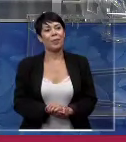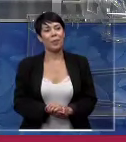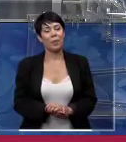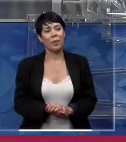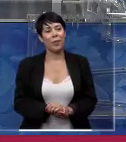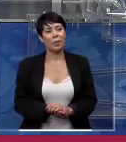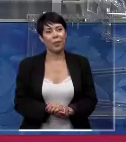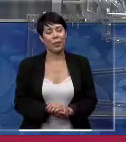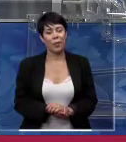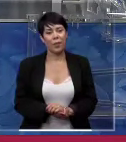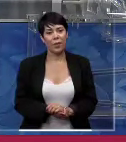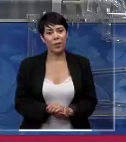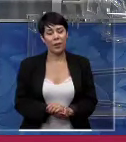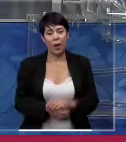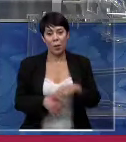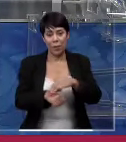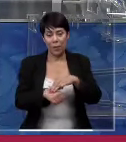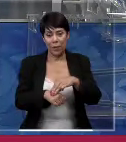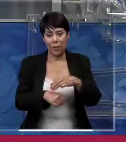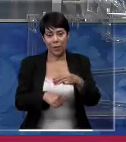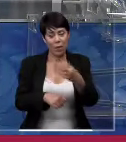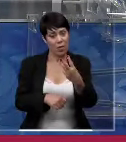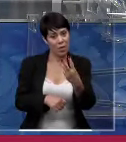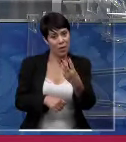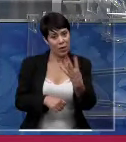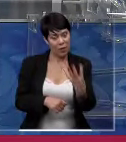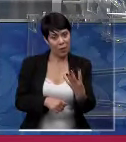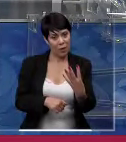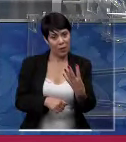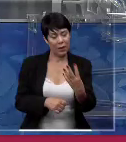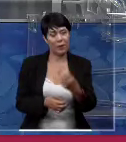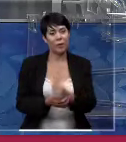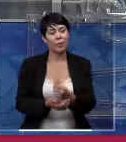bola marrom número 34. Marrom